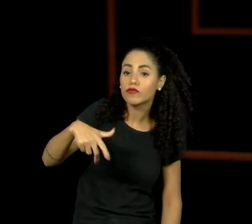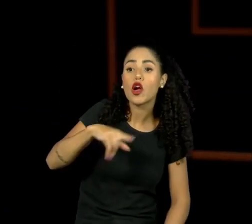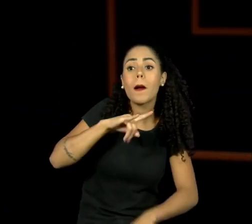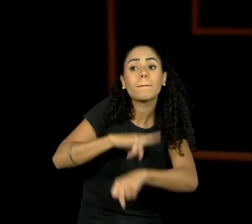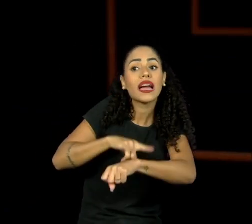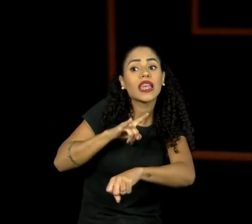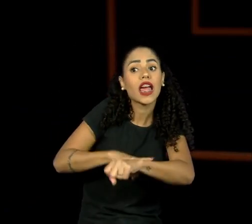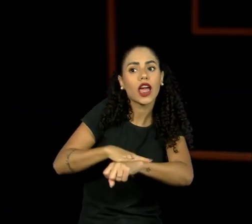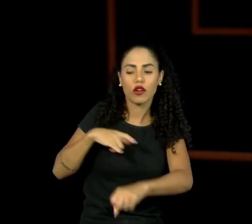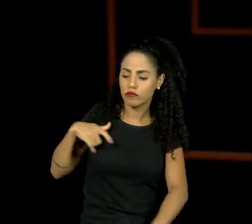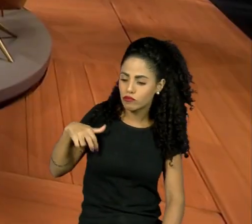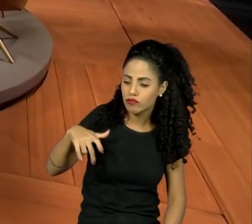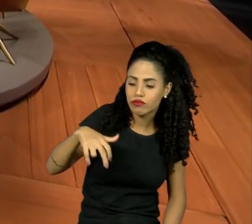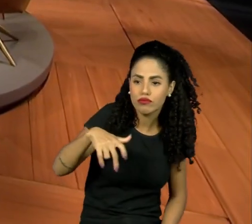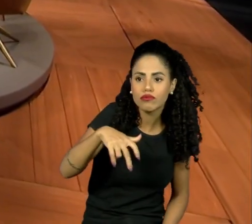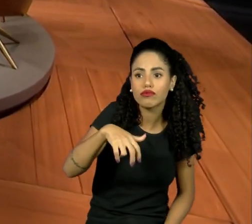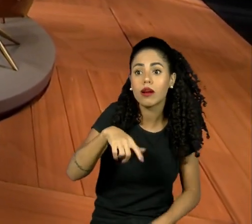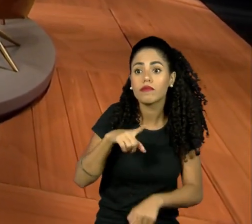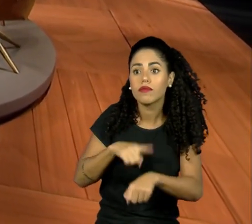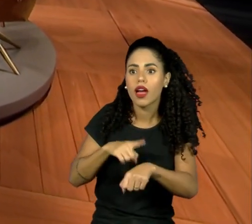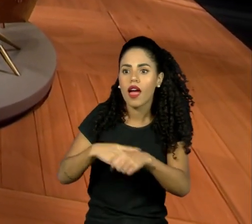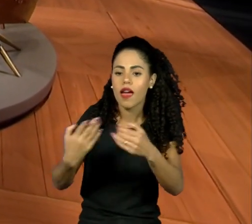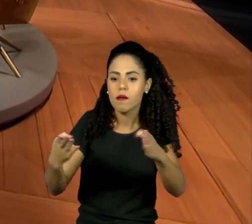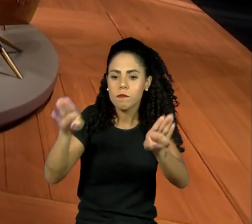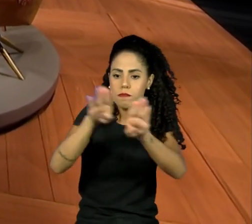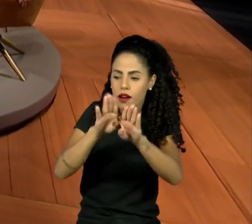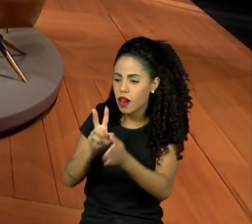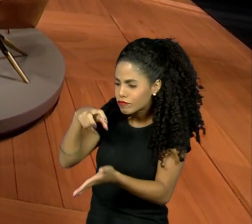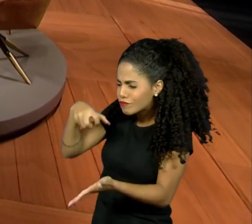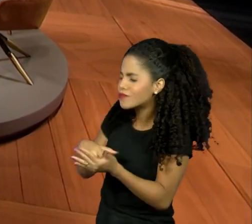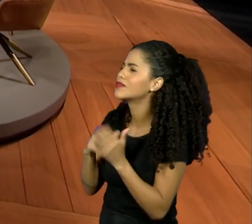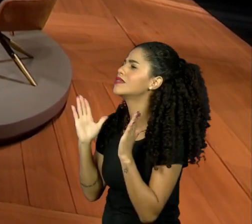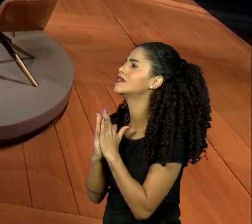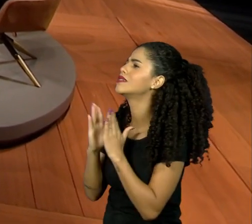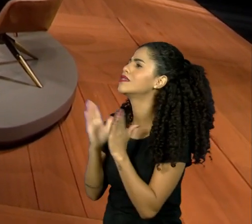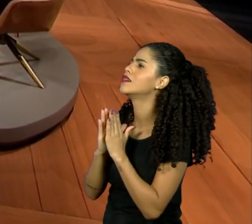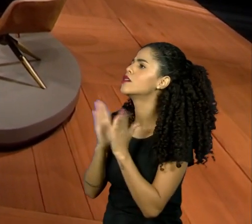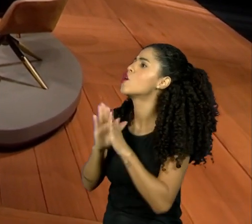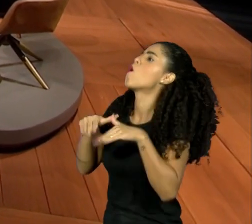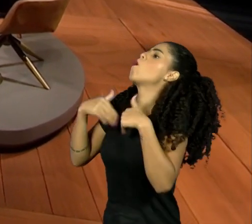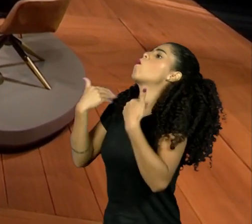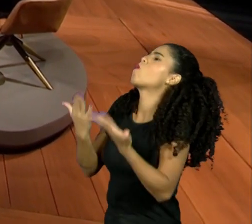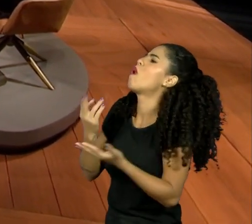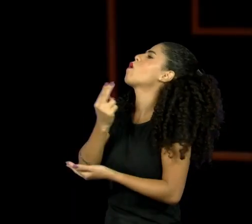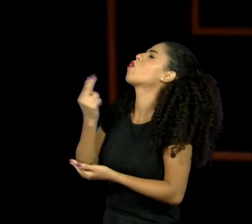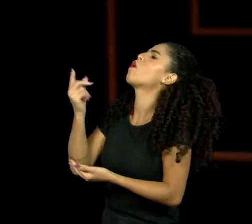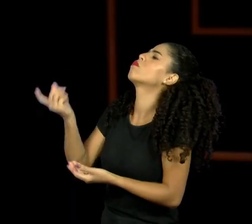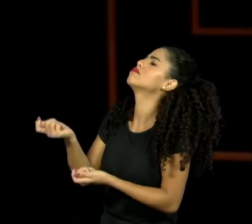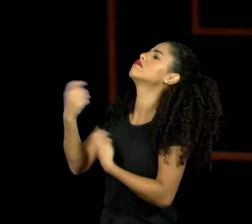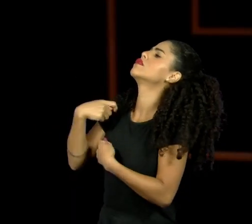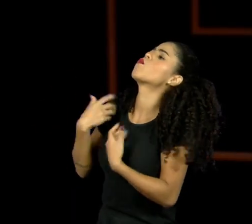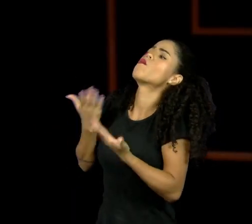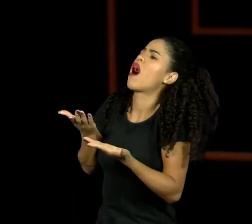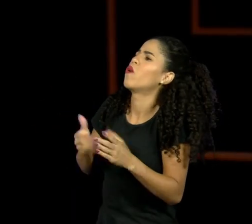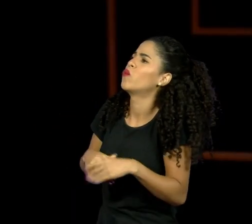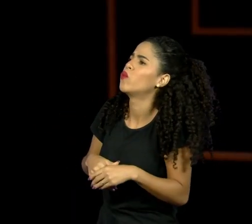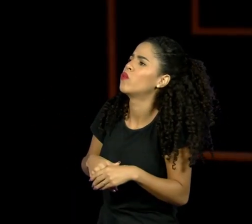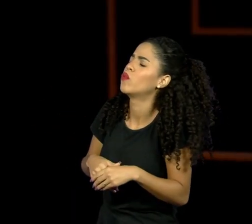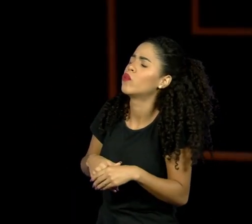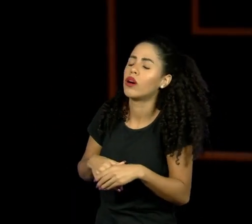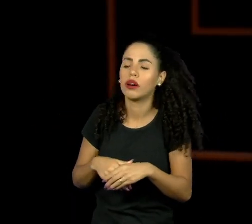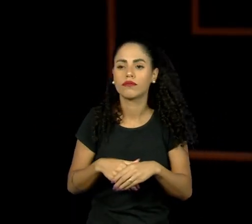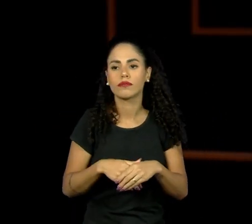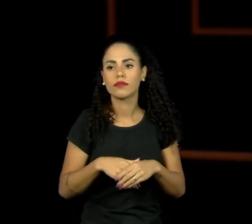ia botar o joelho no chão e falar, cadê aquele nome que você me deu? Dos 2 Bs. O Moraes começa a tocar de novo.